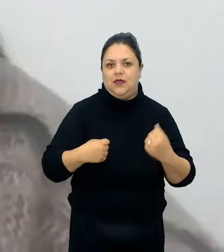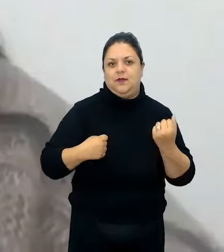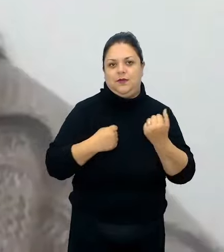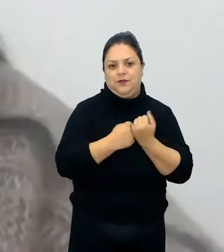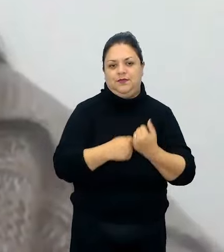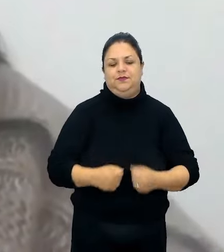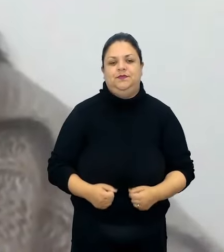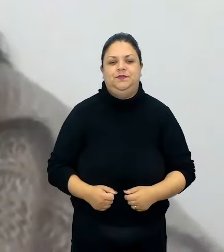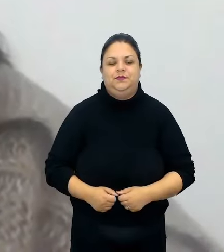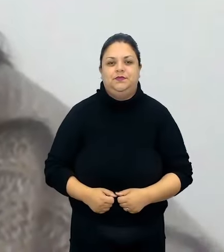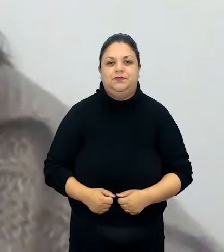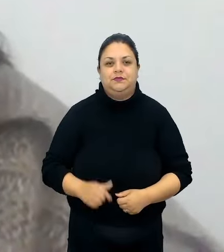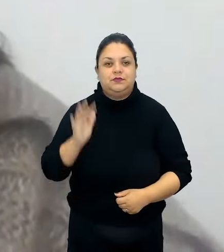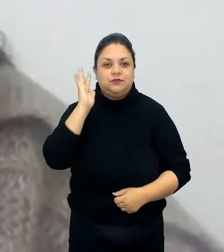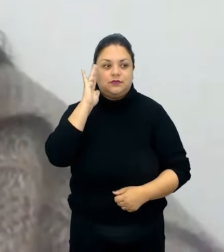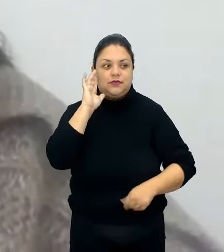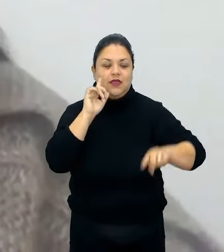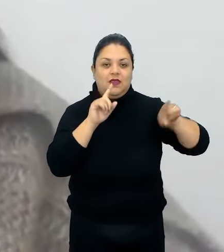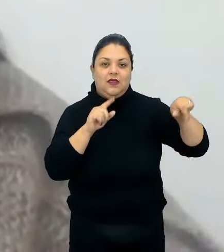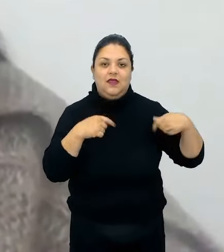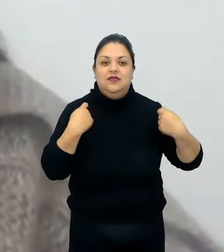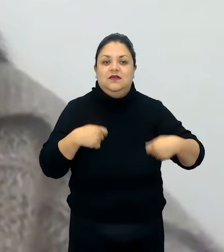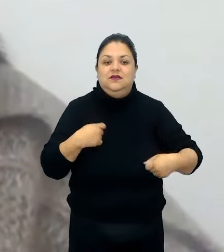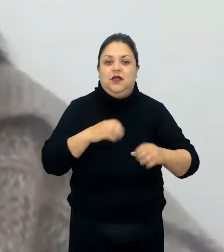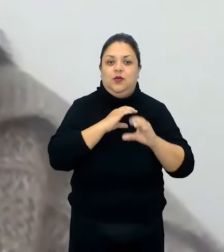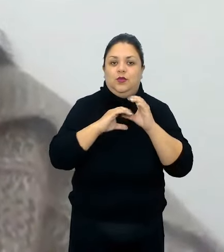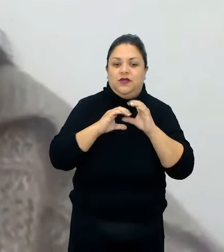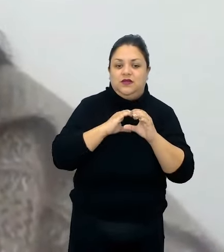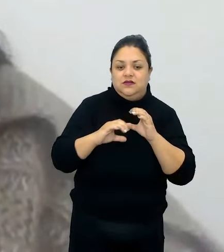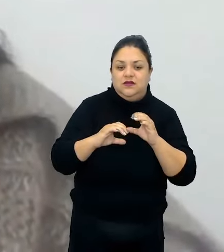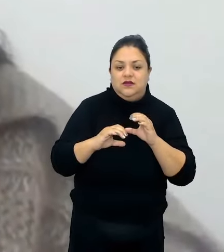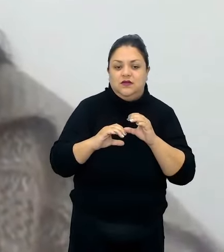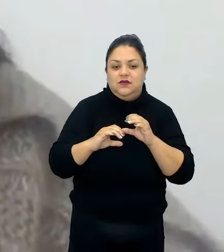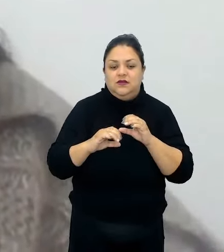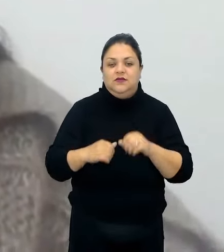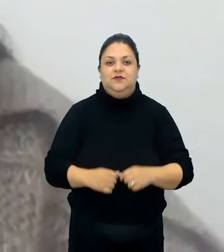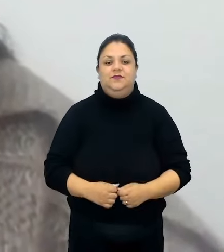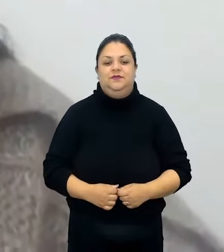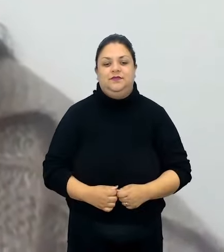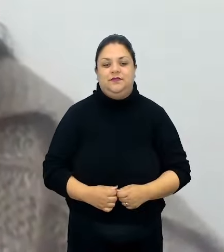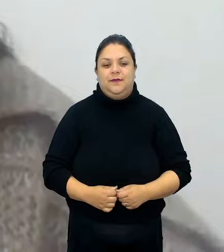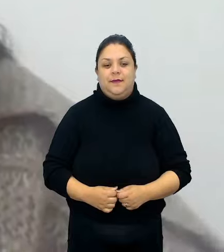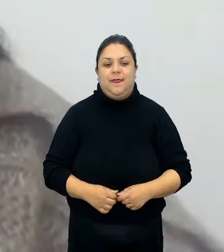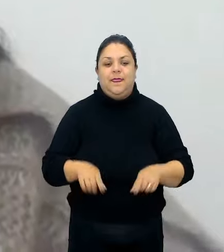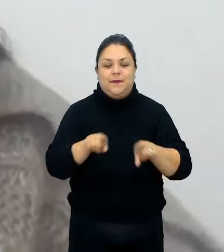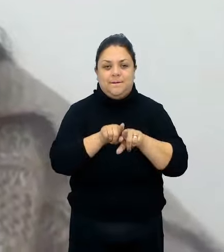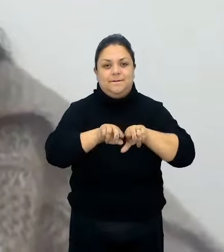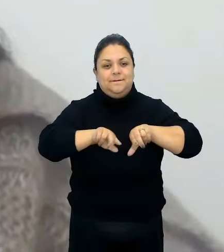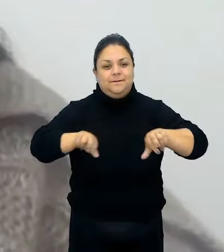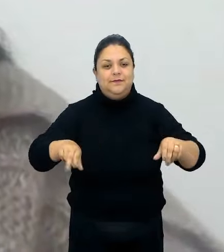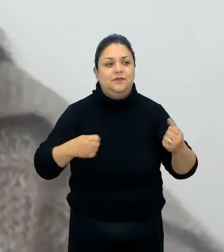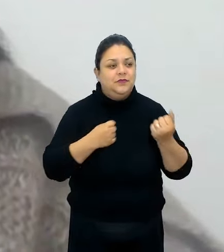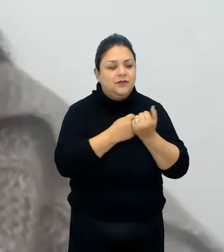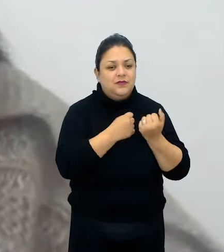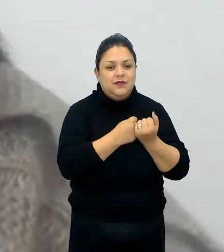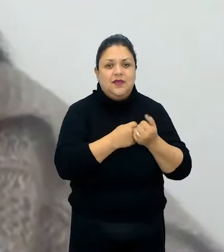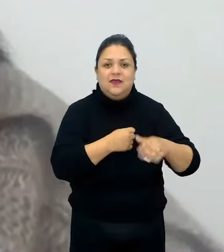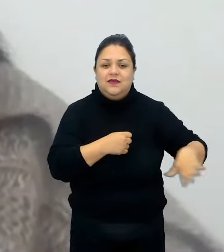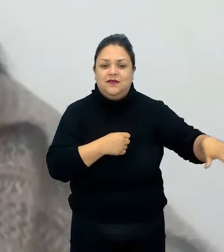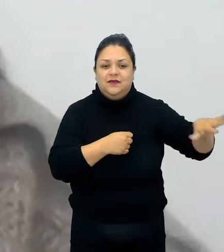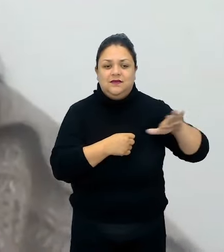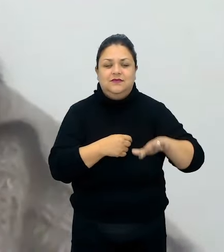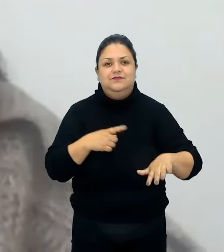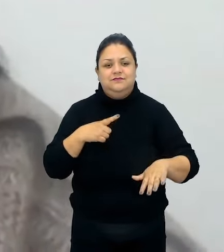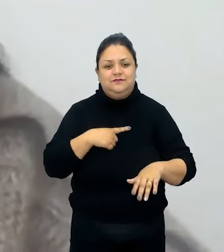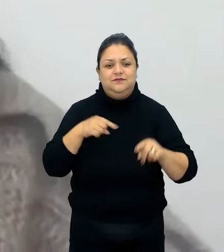nas necessidades de comunicação, na necessidade de recursos, e porque também é uma população que hoje a